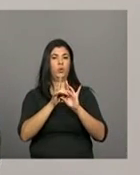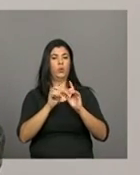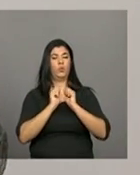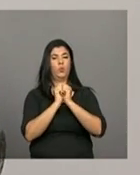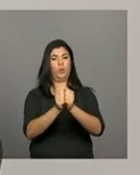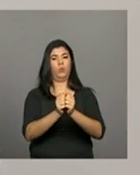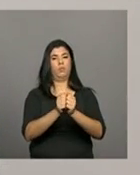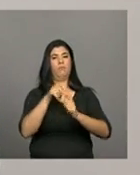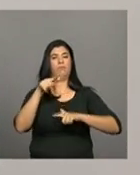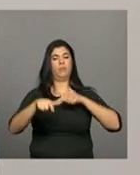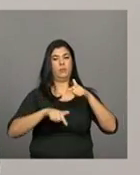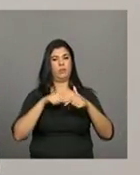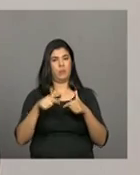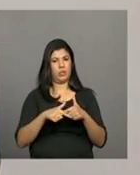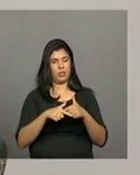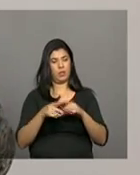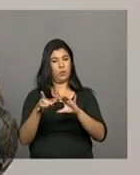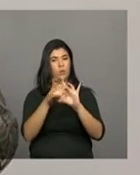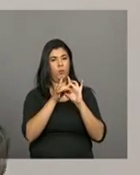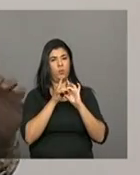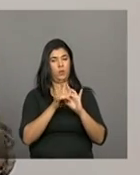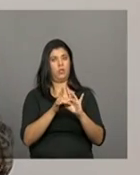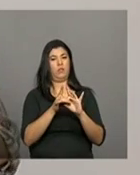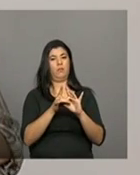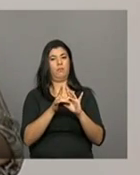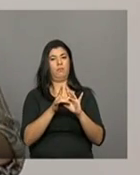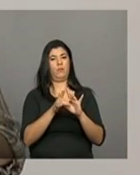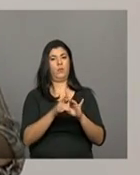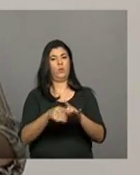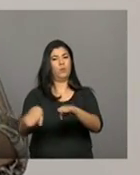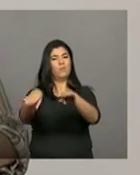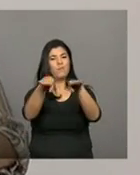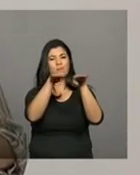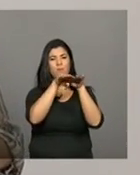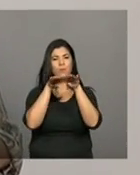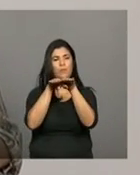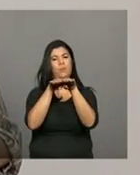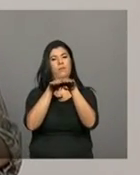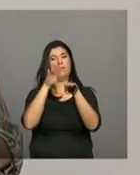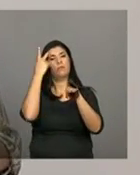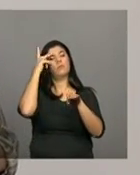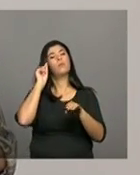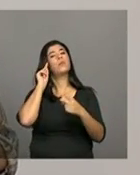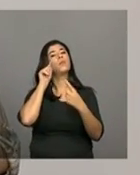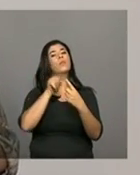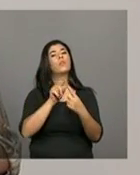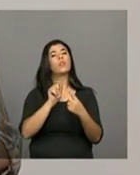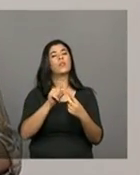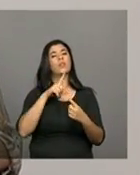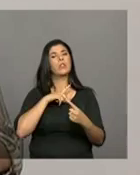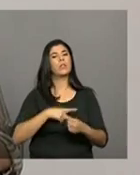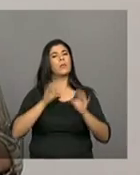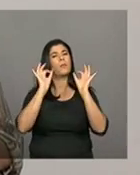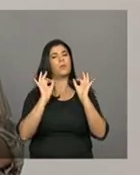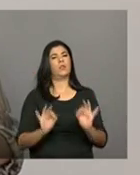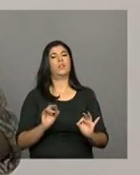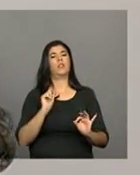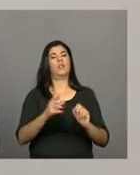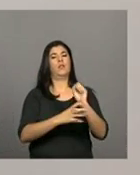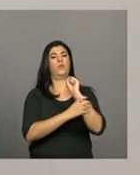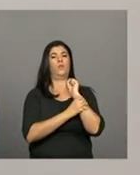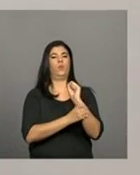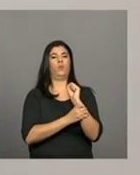atuando de forma unificada para garantir que, de fato,